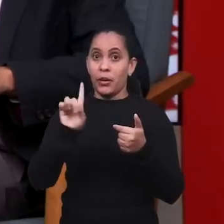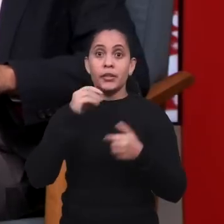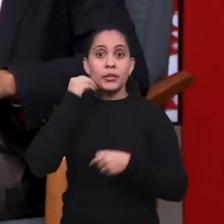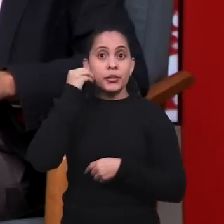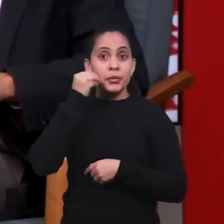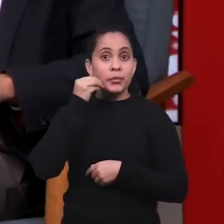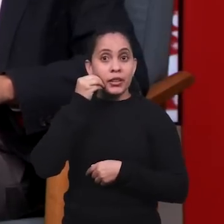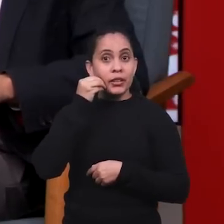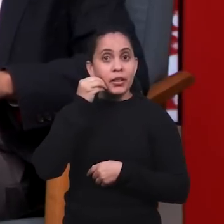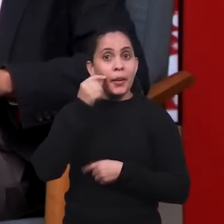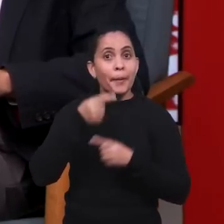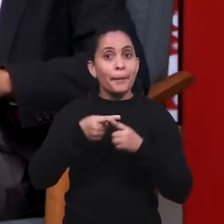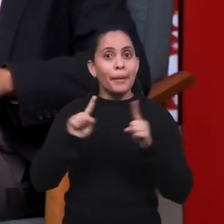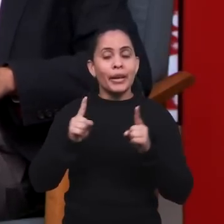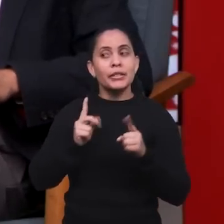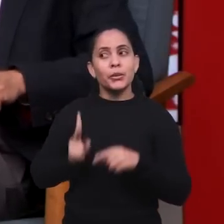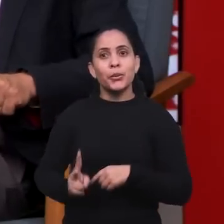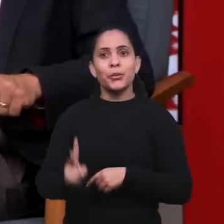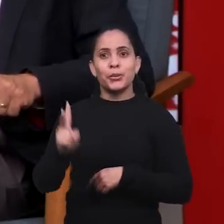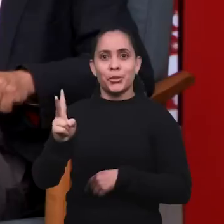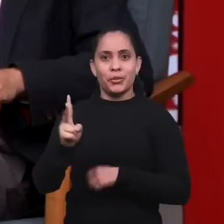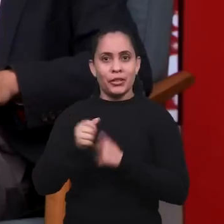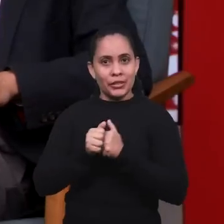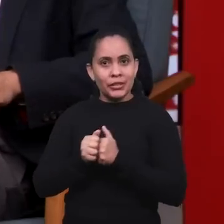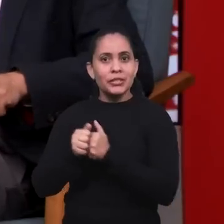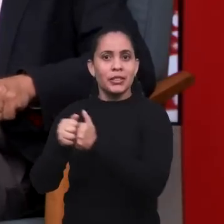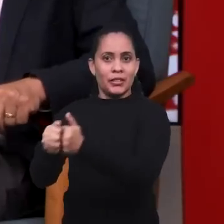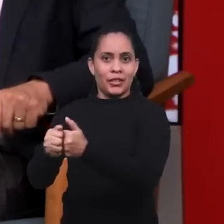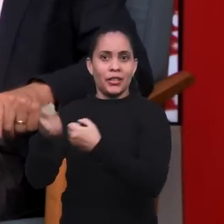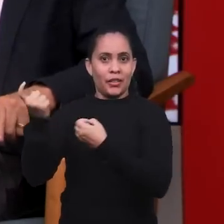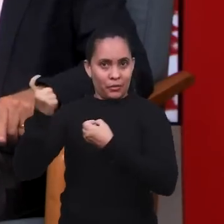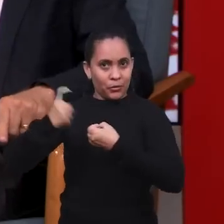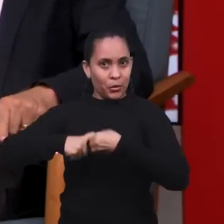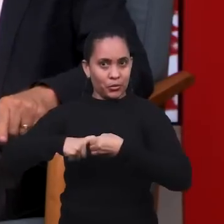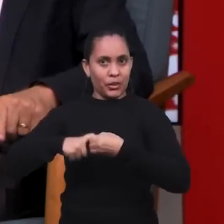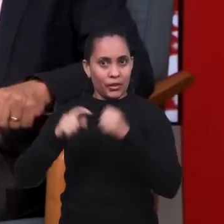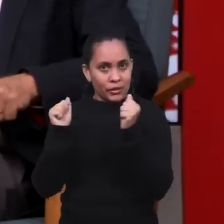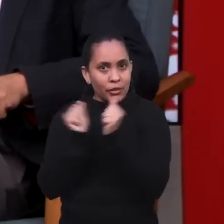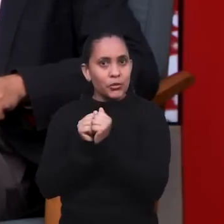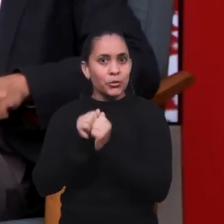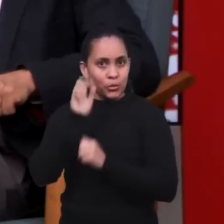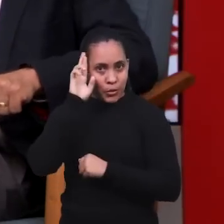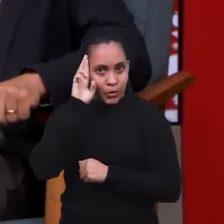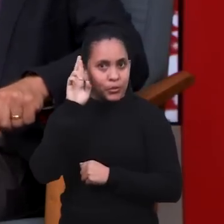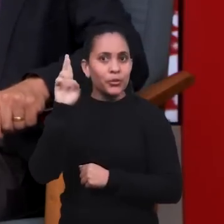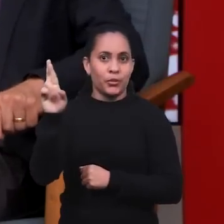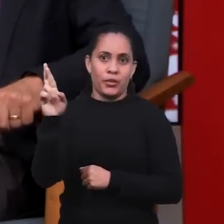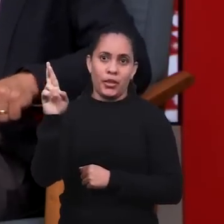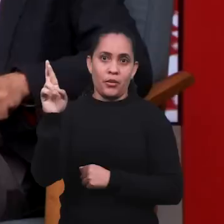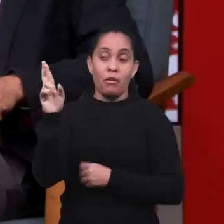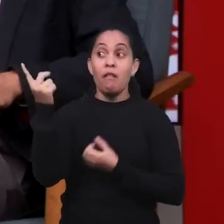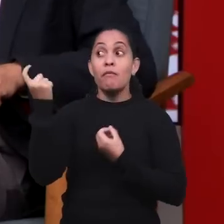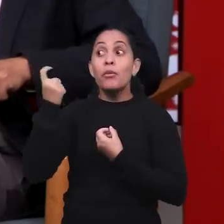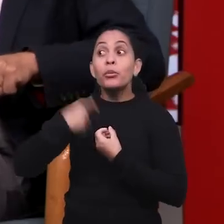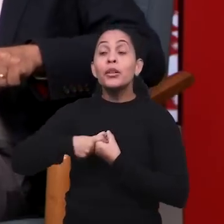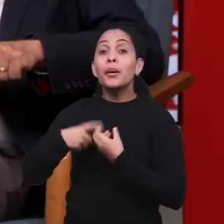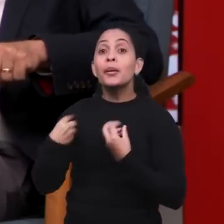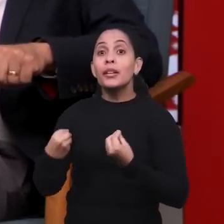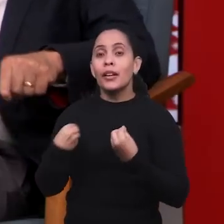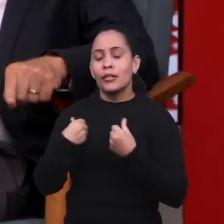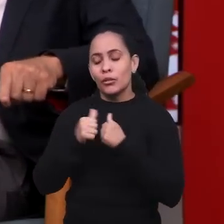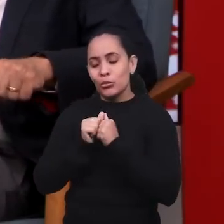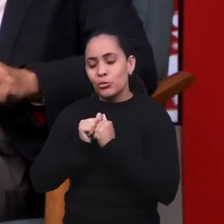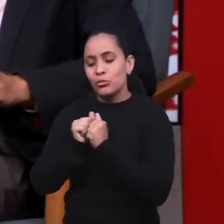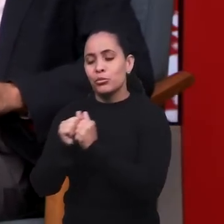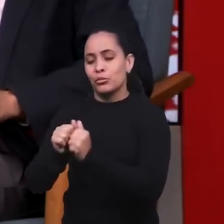é apenas a experiência, mas é continuar, é o voltar para estar aos pés do Senhor, voltar para estar diante do Senhor, voltar